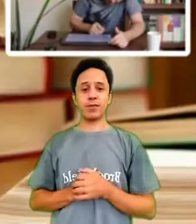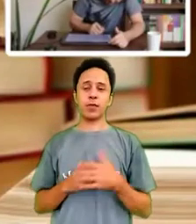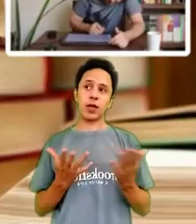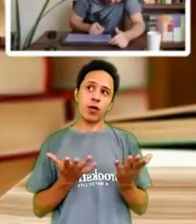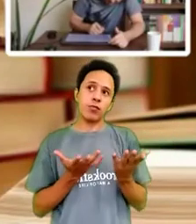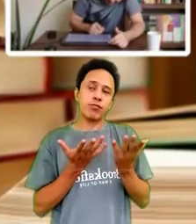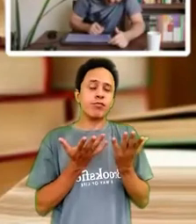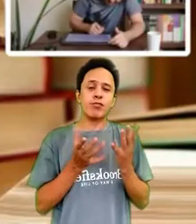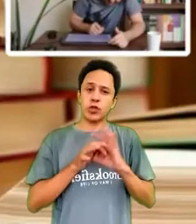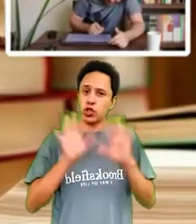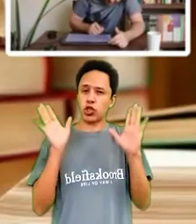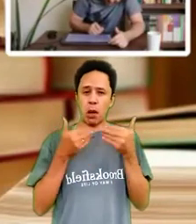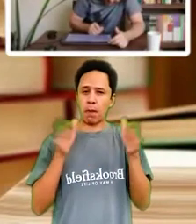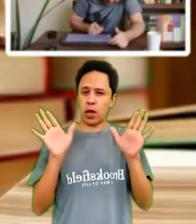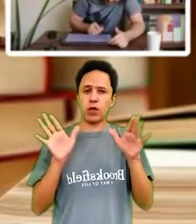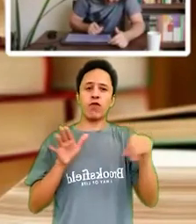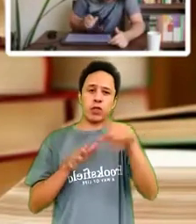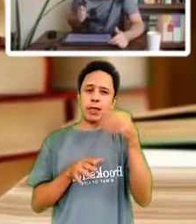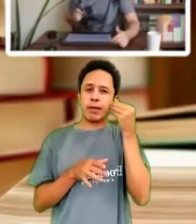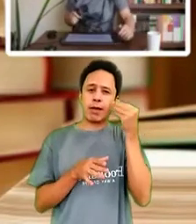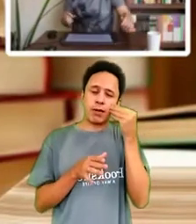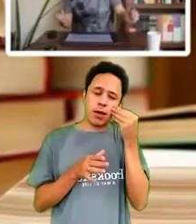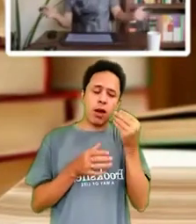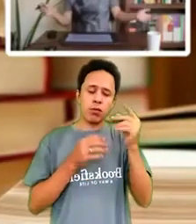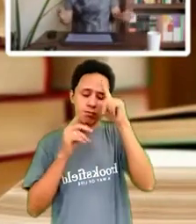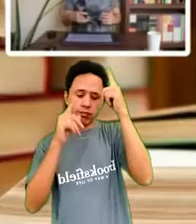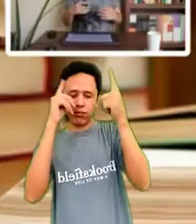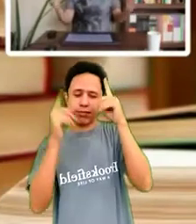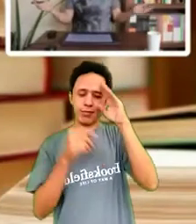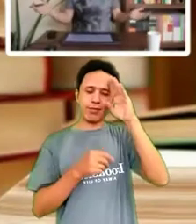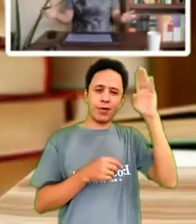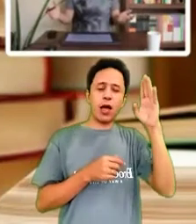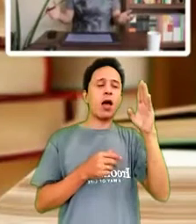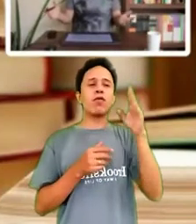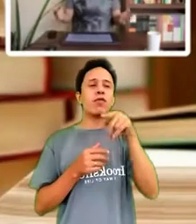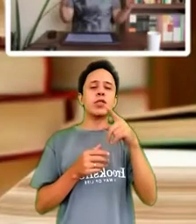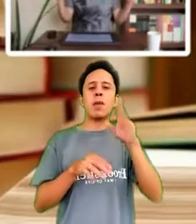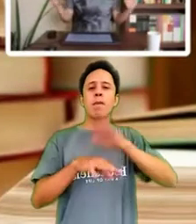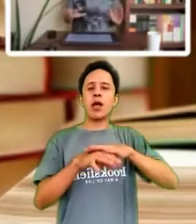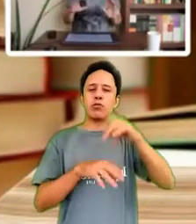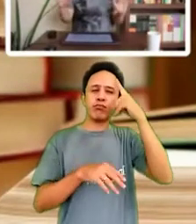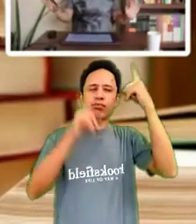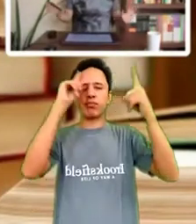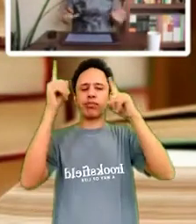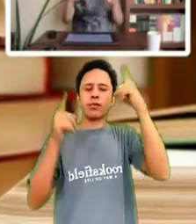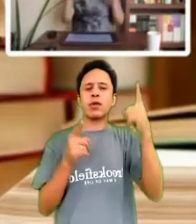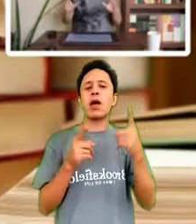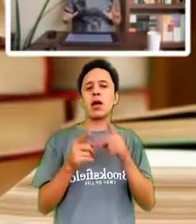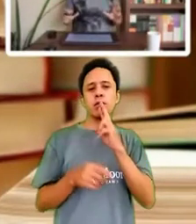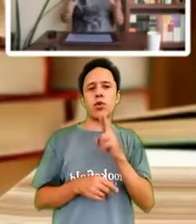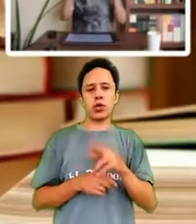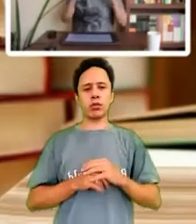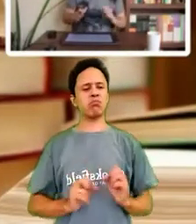Eu ia deixar mais aberto para vocês tentarem formular suas respostas, mas eu acabei colocando. Tudo bem, acontece, mas